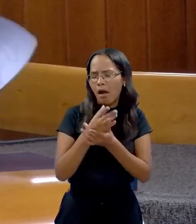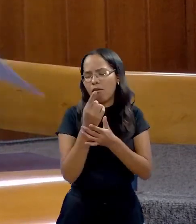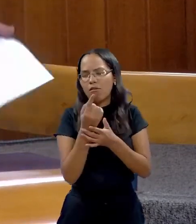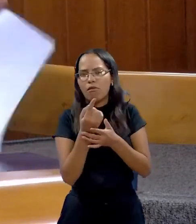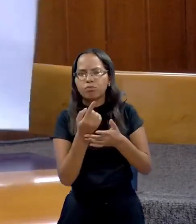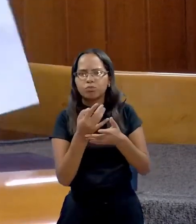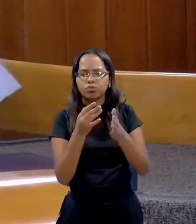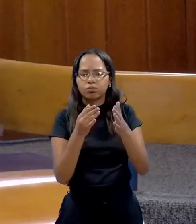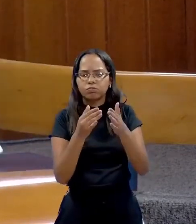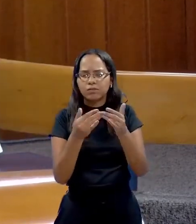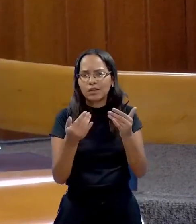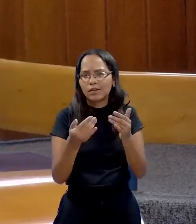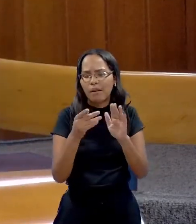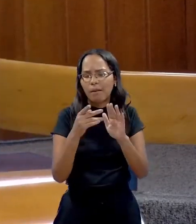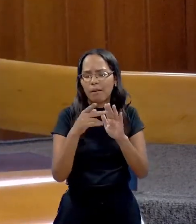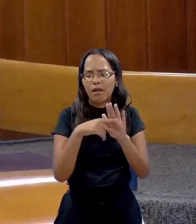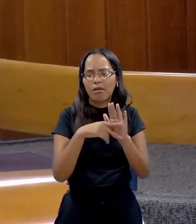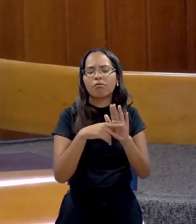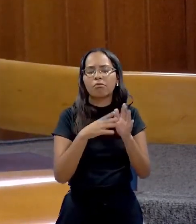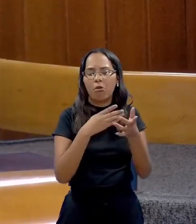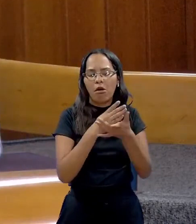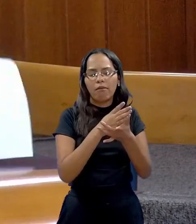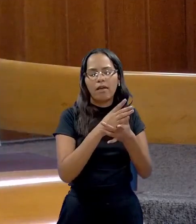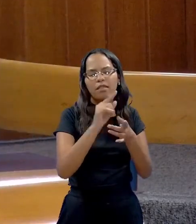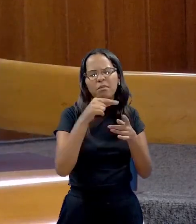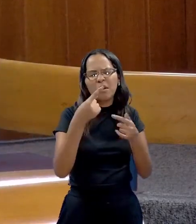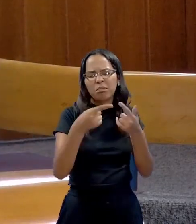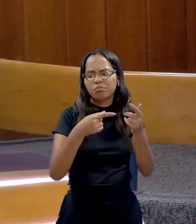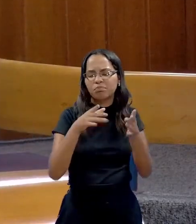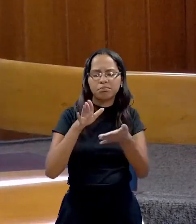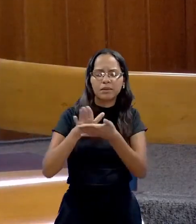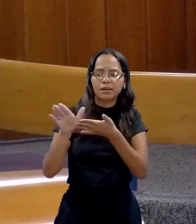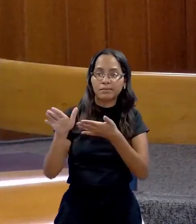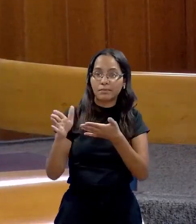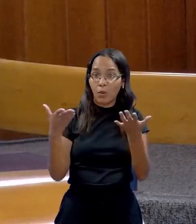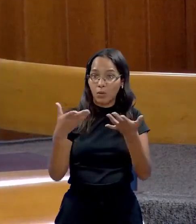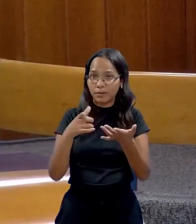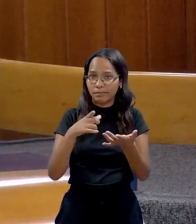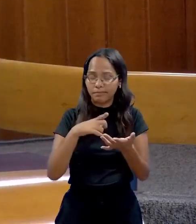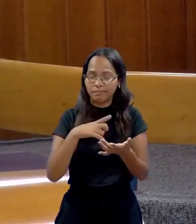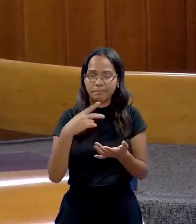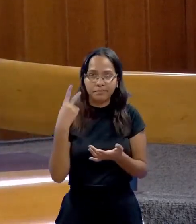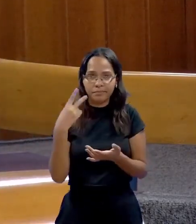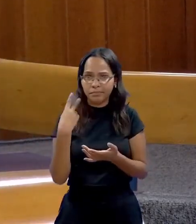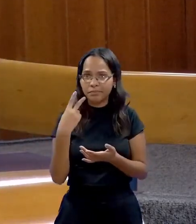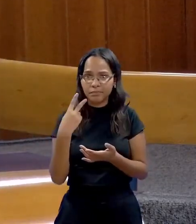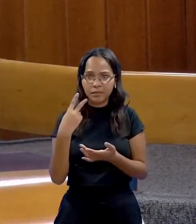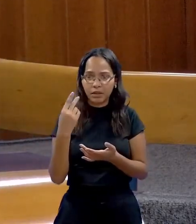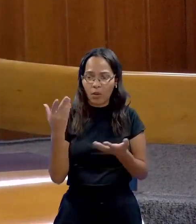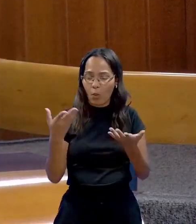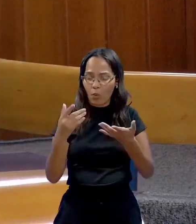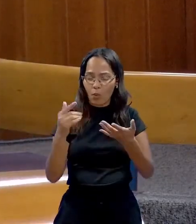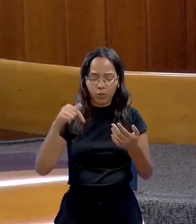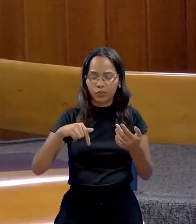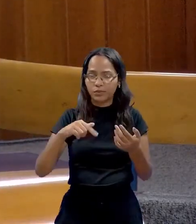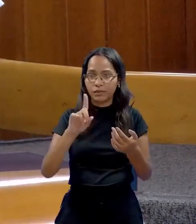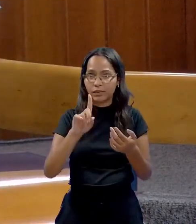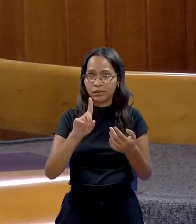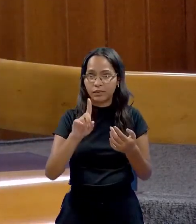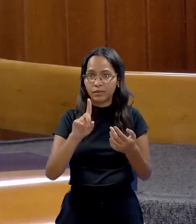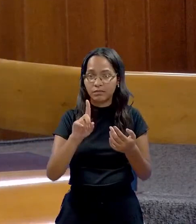terem uma noção, tem uma vereadora que não veio hoje e não vem sempre, falta muito. Hoje ficou sem